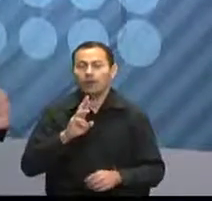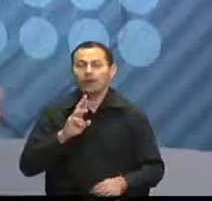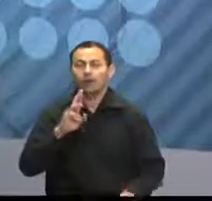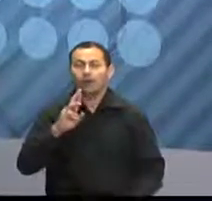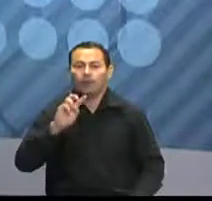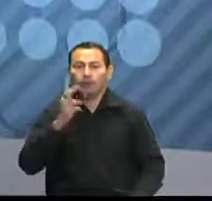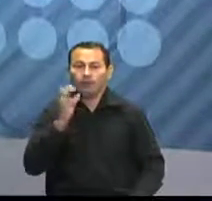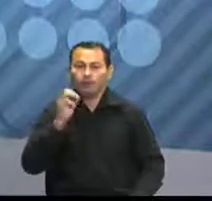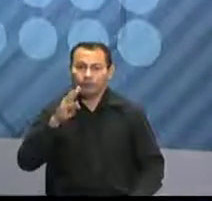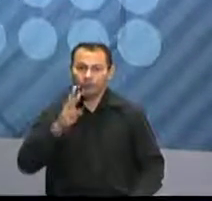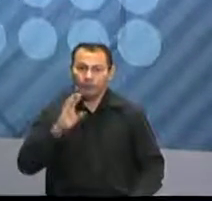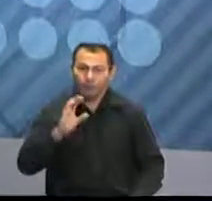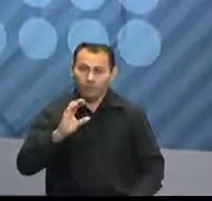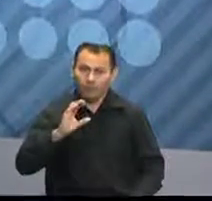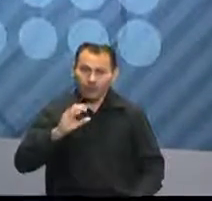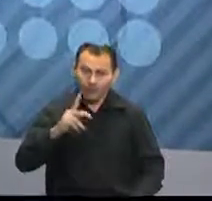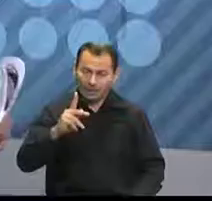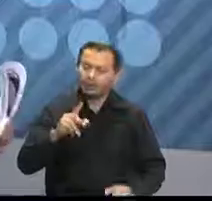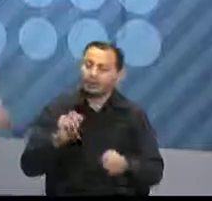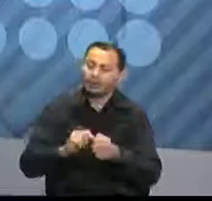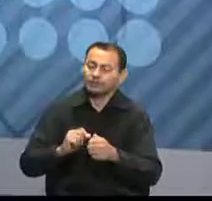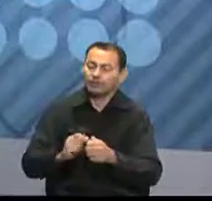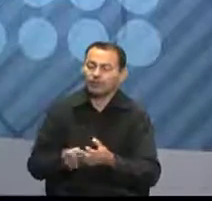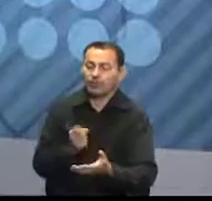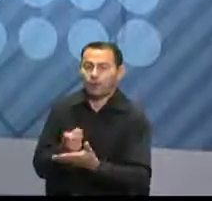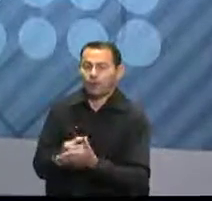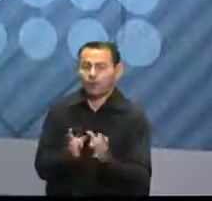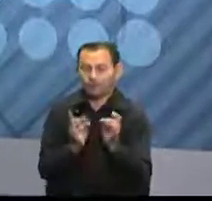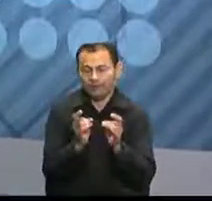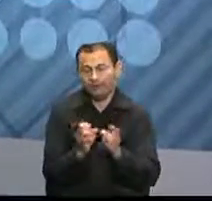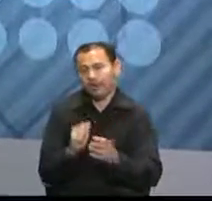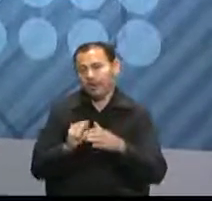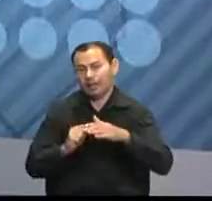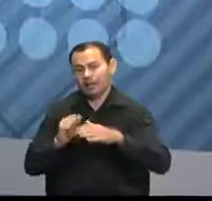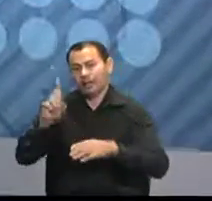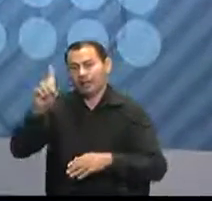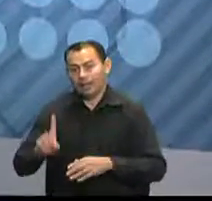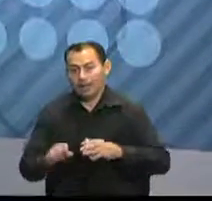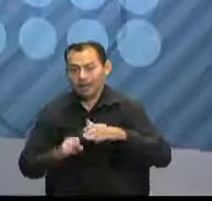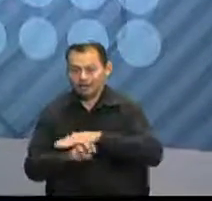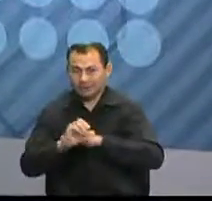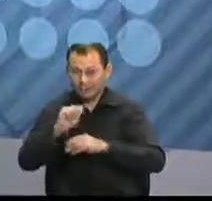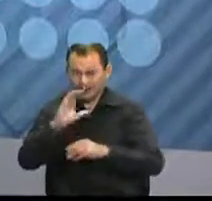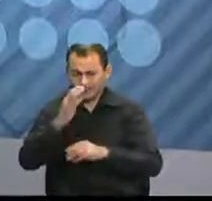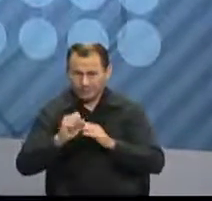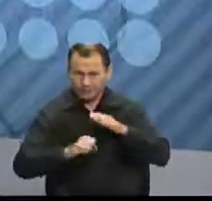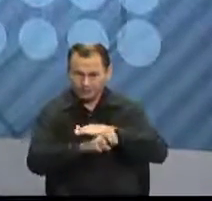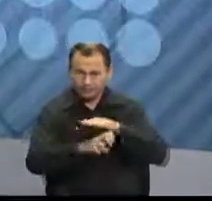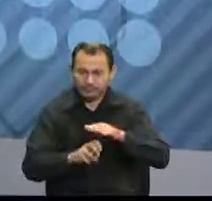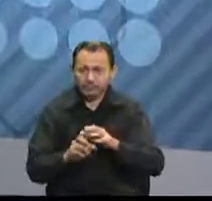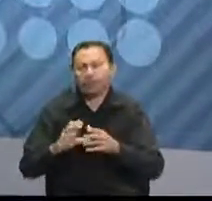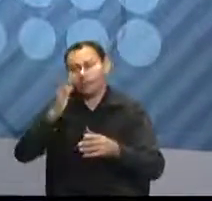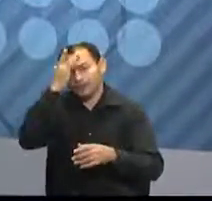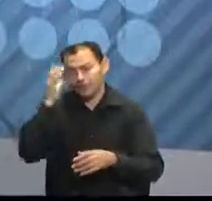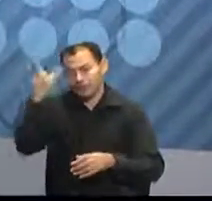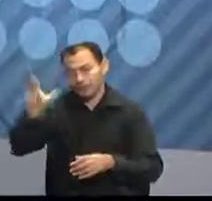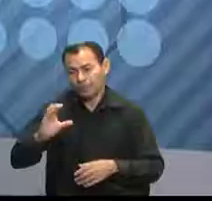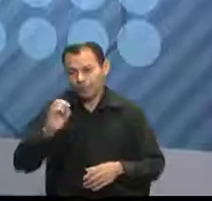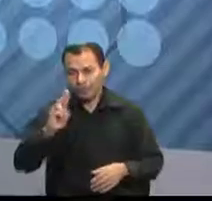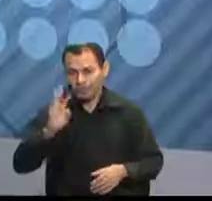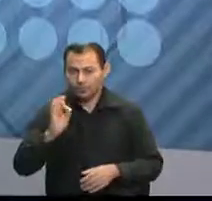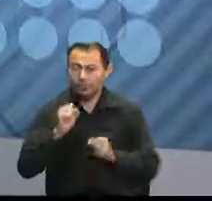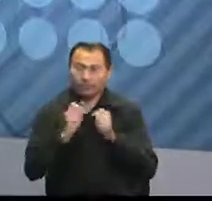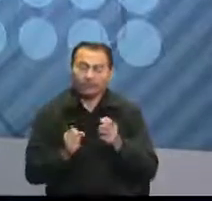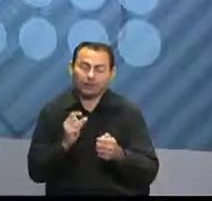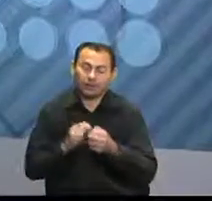broker lá eu posso superar compra e venda de ações até mesmo o corretor né ele pode fazer esse processo de